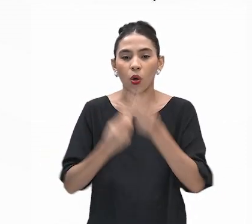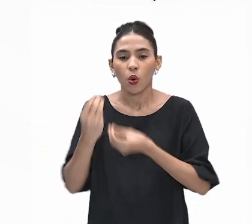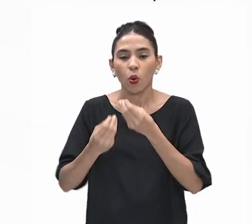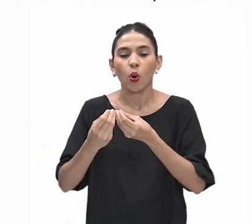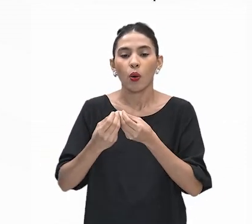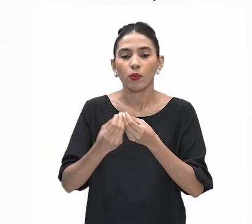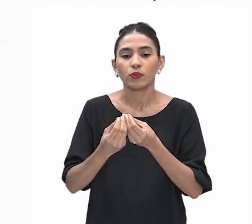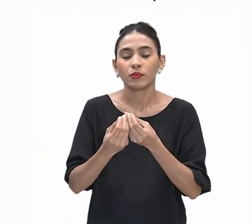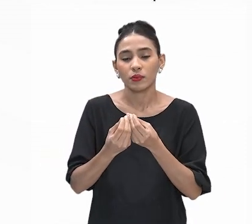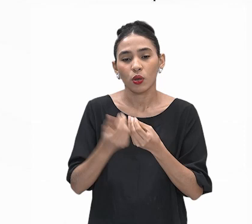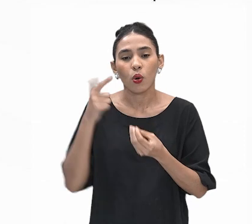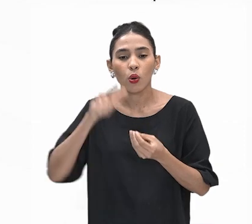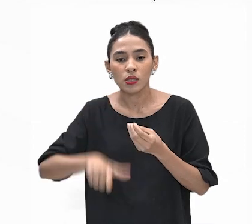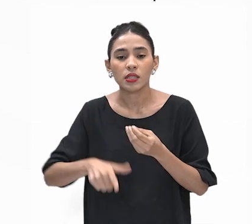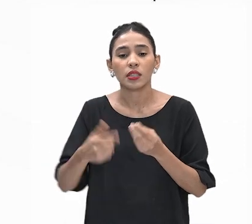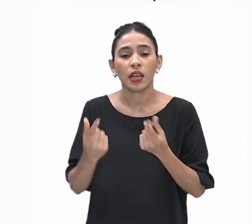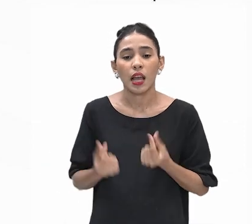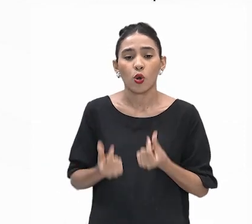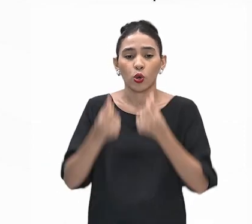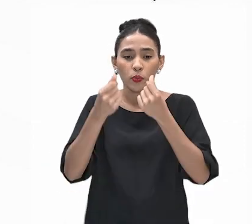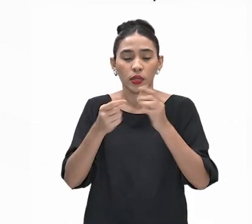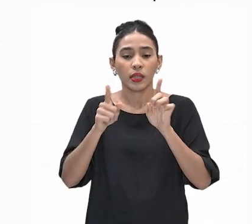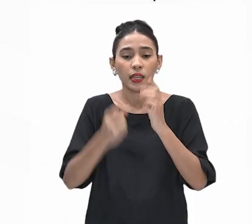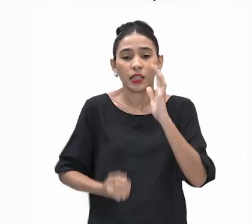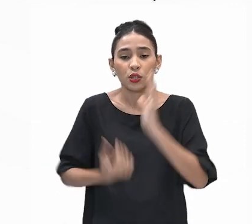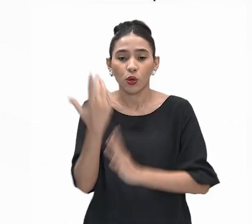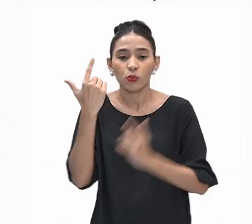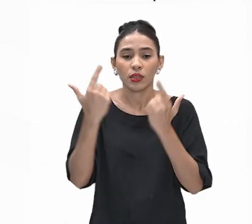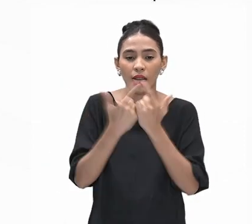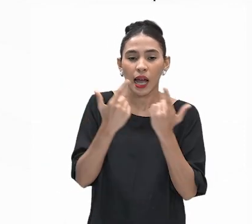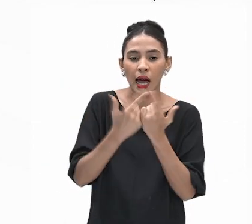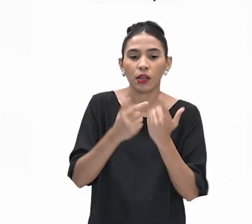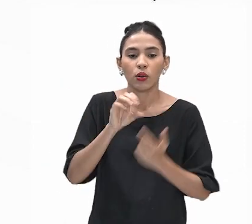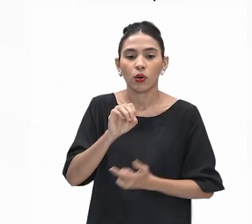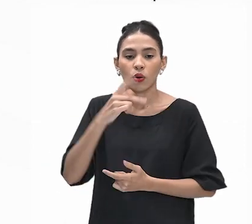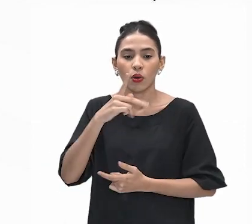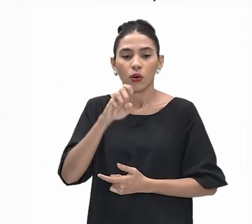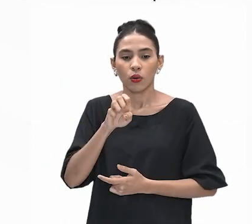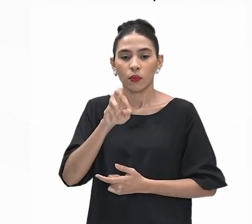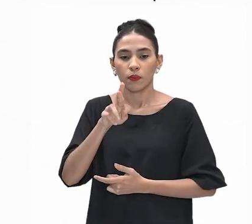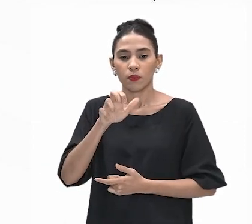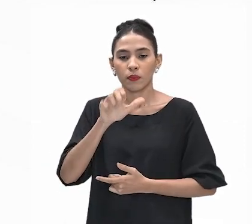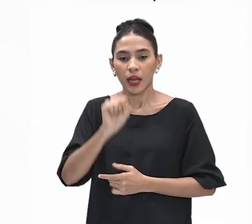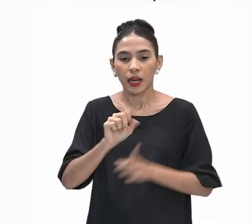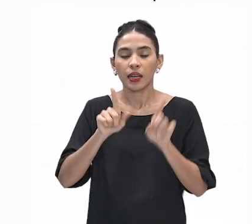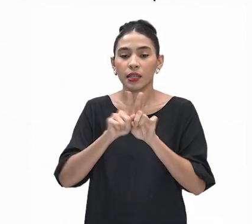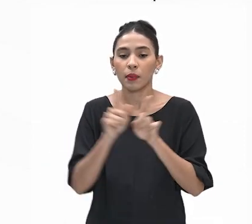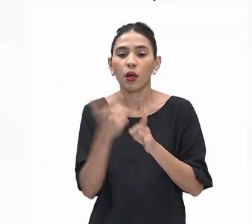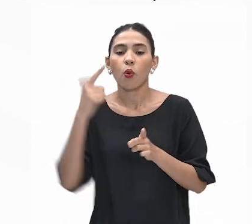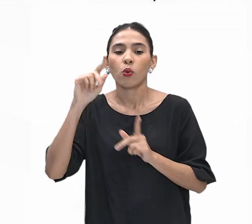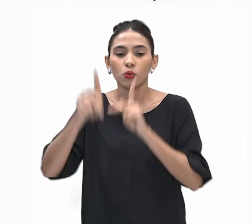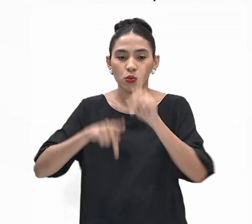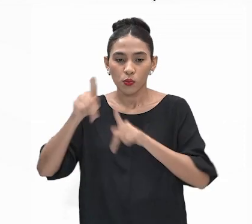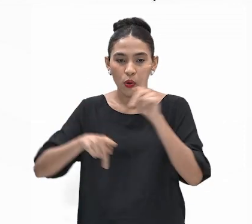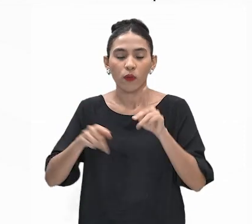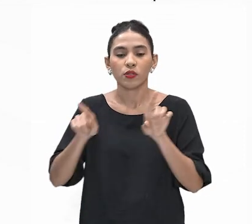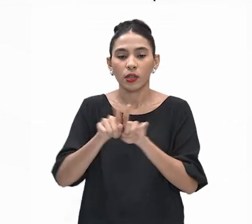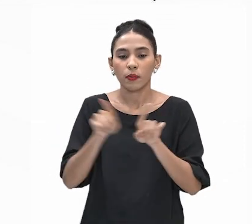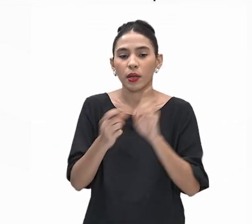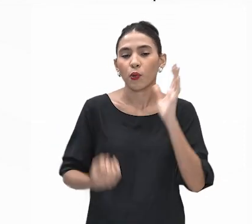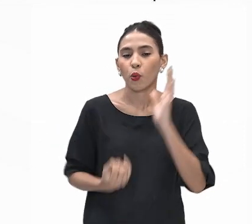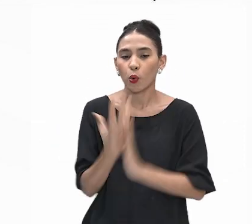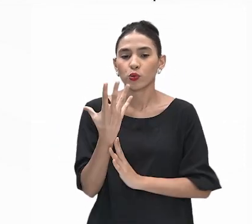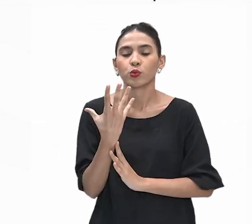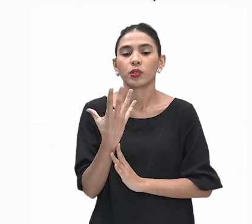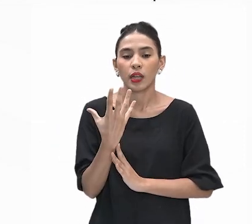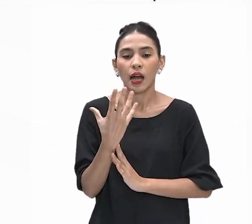econômico. Erigiu um teatro de óperas, assim como outros povos outrora construíram catedrais. Enquanto